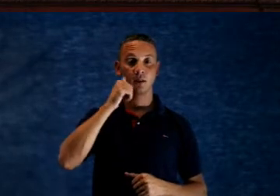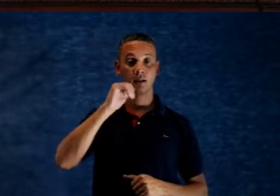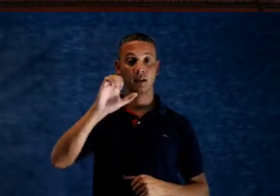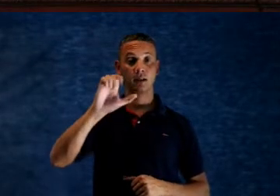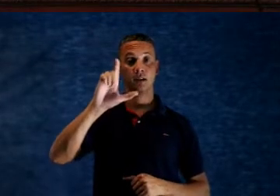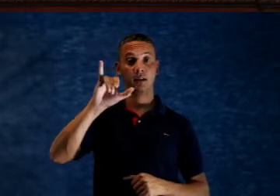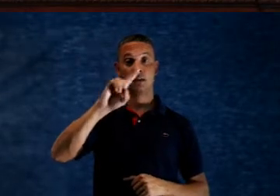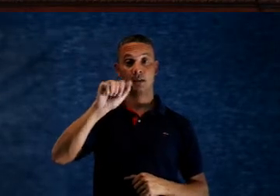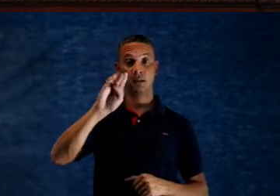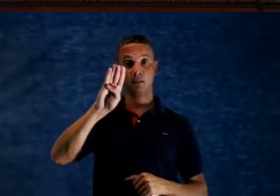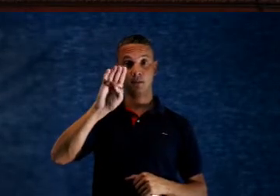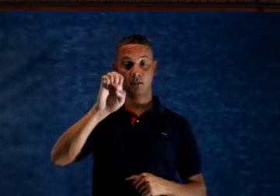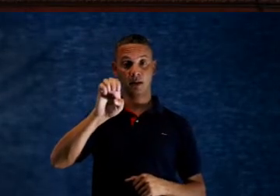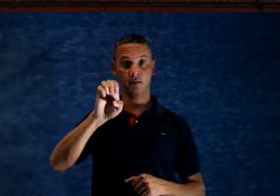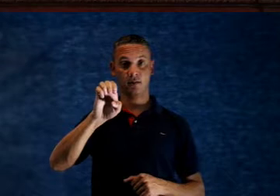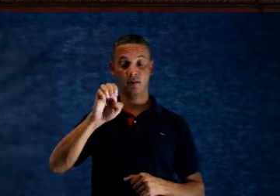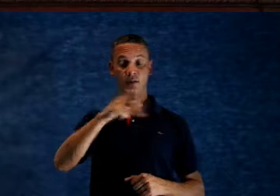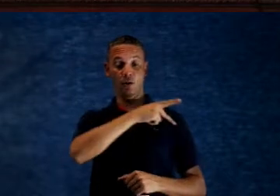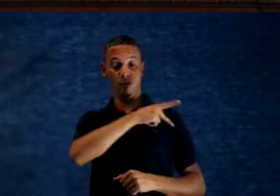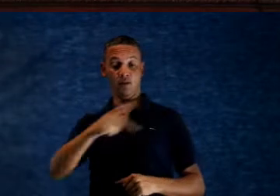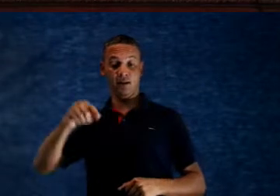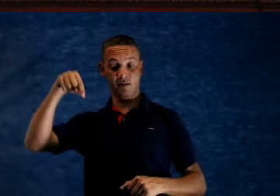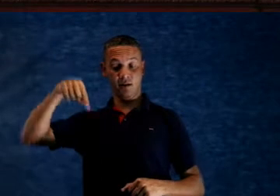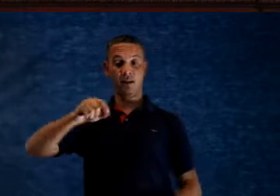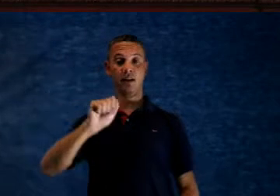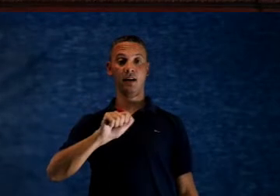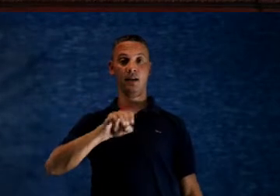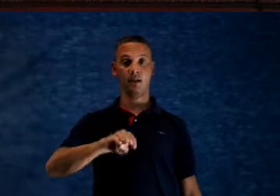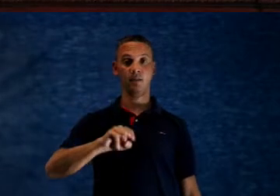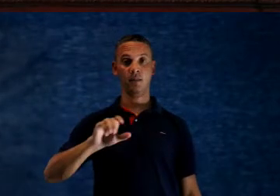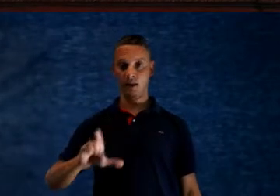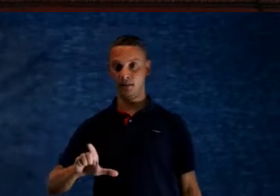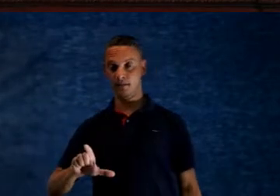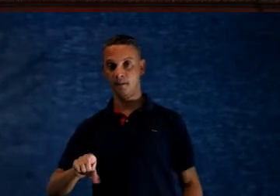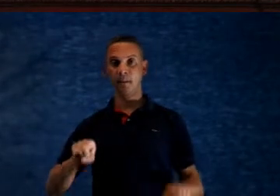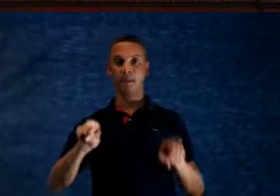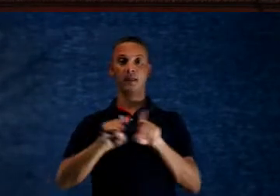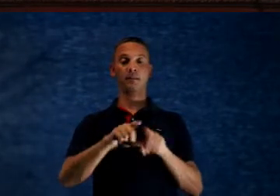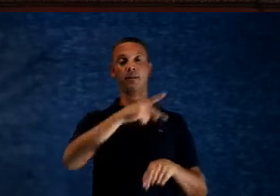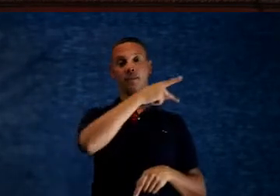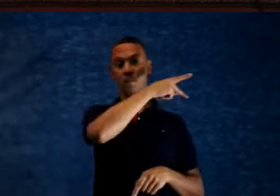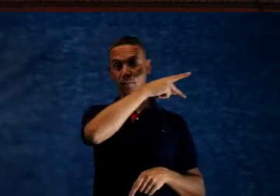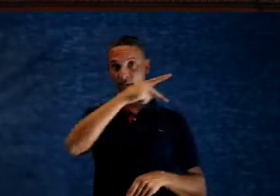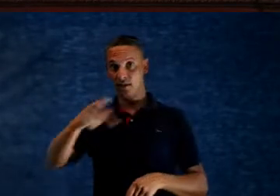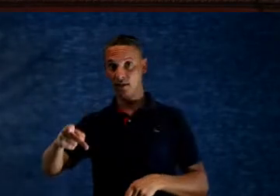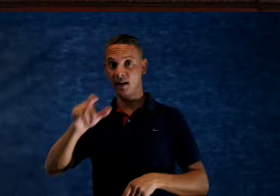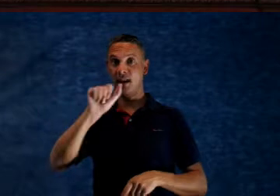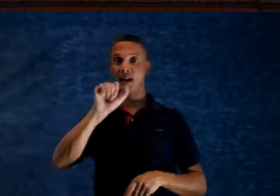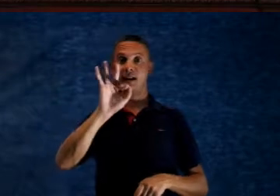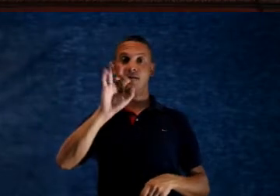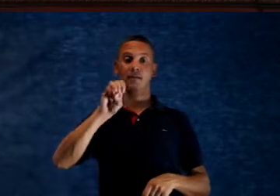Renó, presidente da Academia Mineira de Letras e presidente emérita da FEMIL.